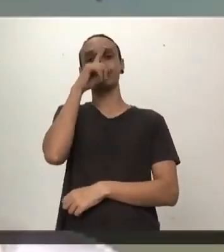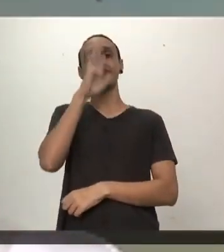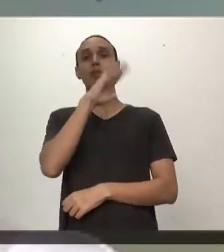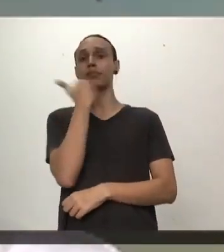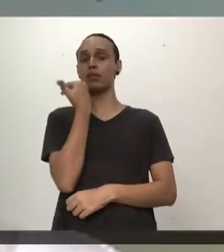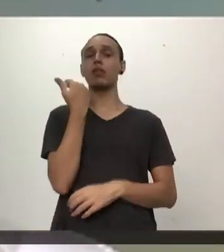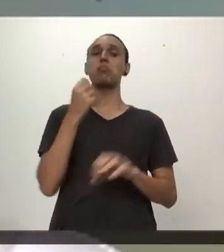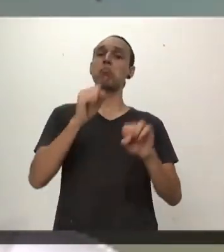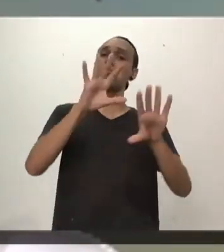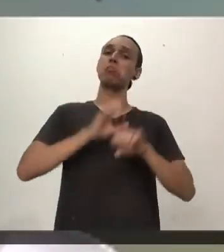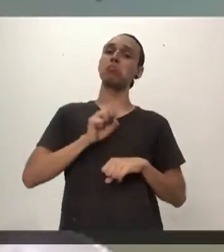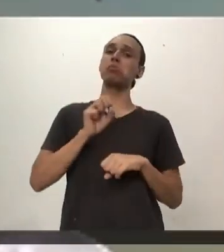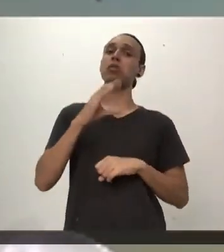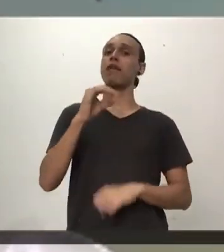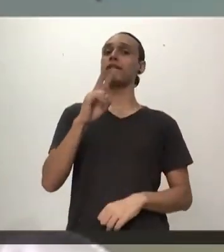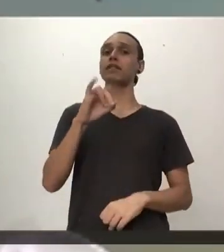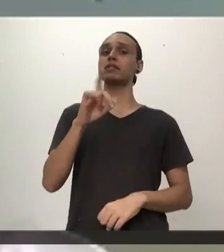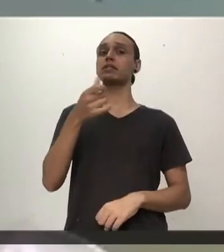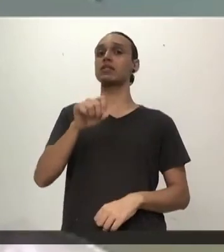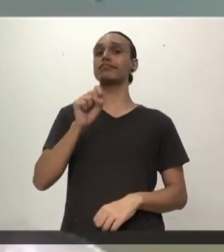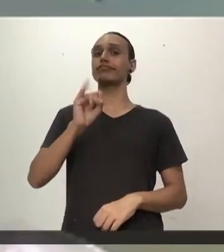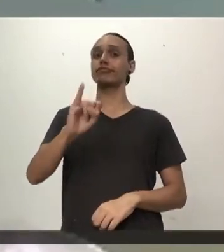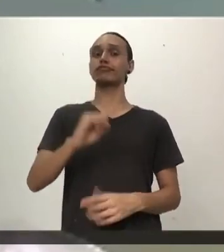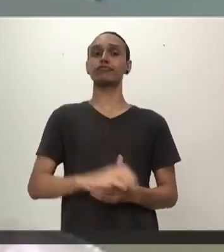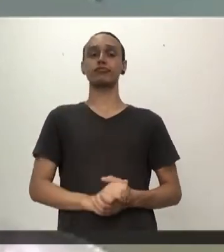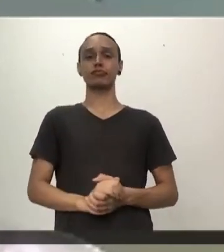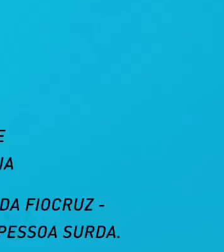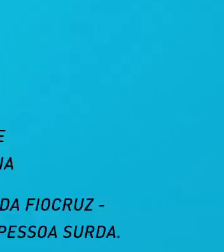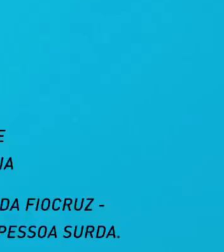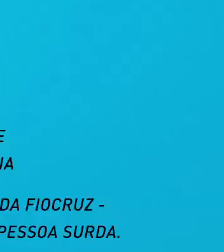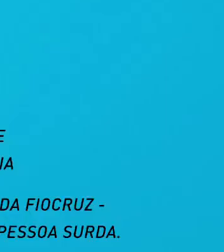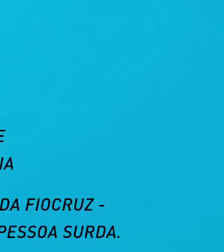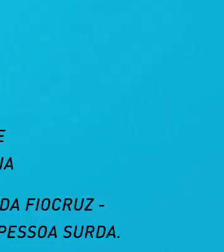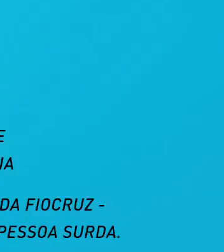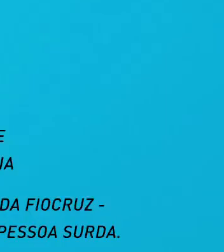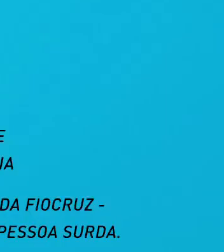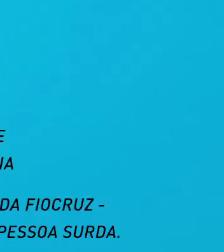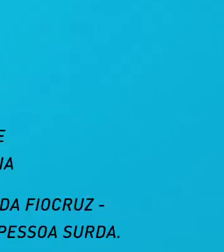pessoas num risco maior de mortalidade devido à Covid-19.